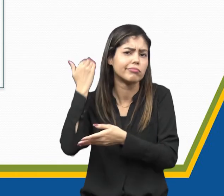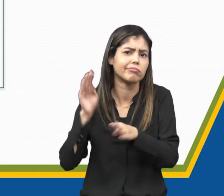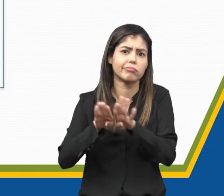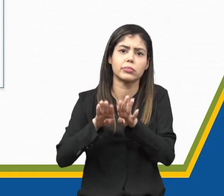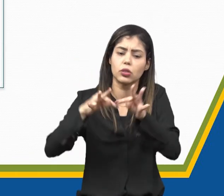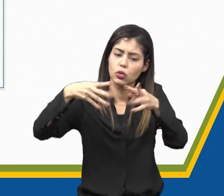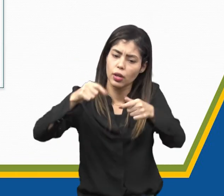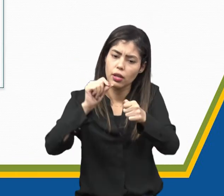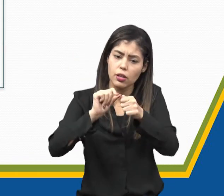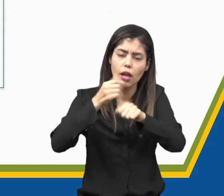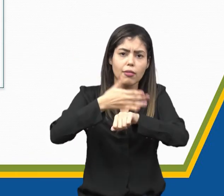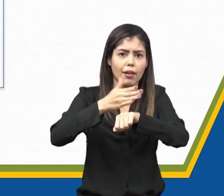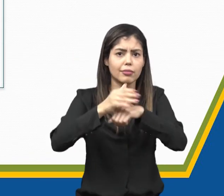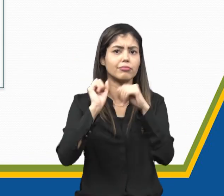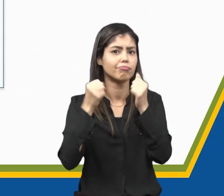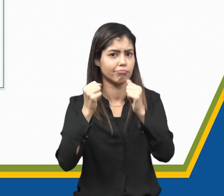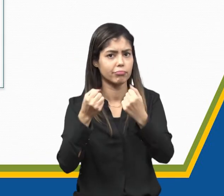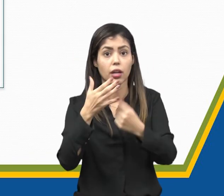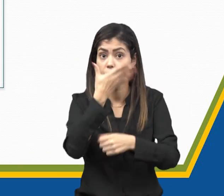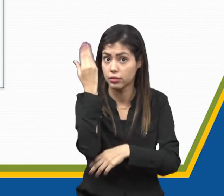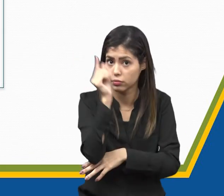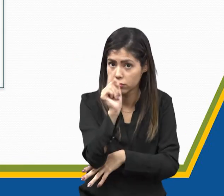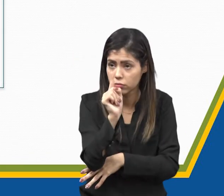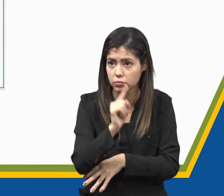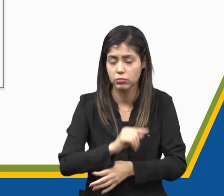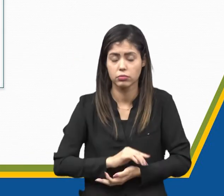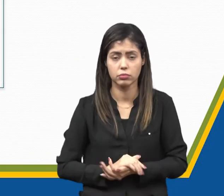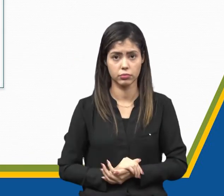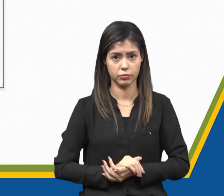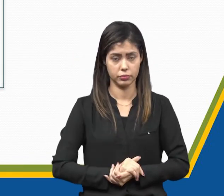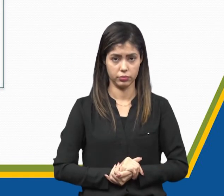atividades físicas, ok? Não esqueçam disso.